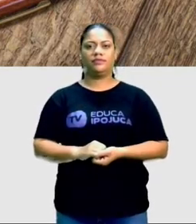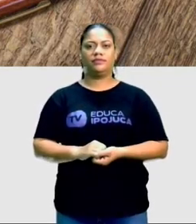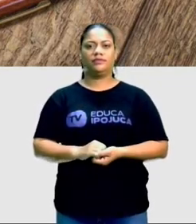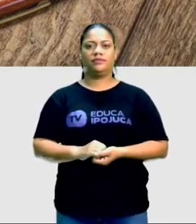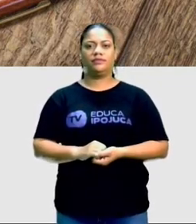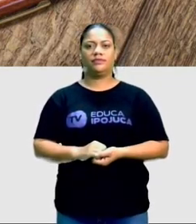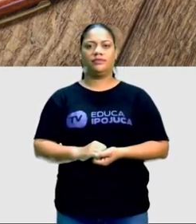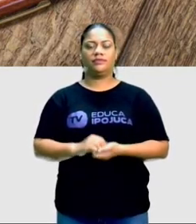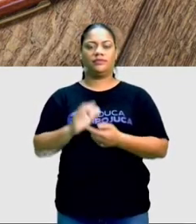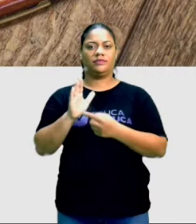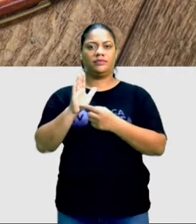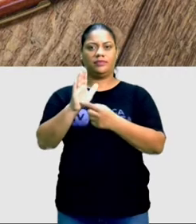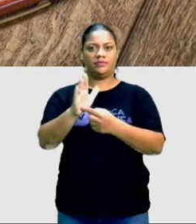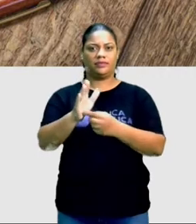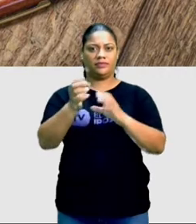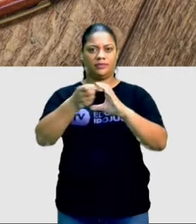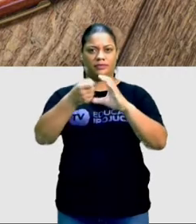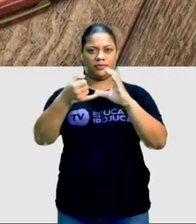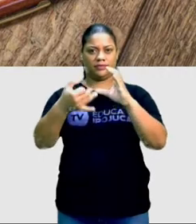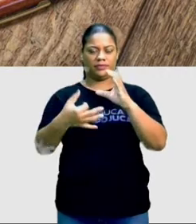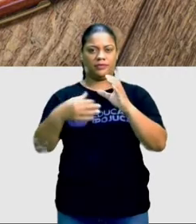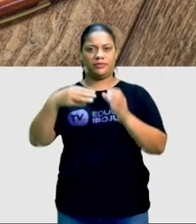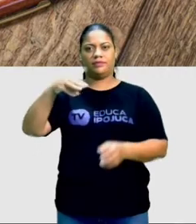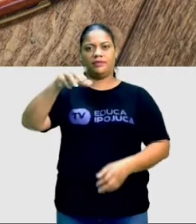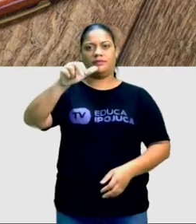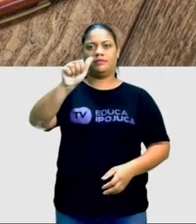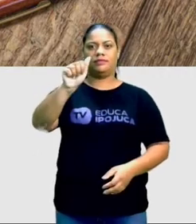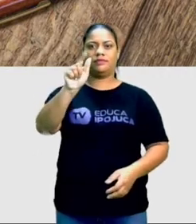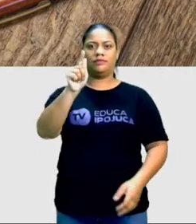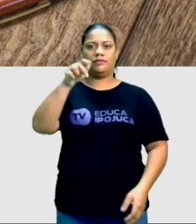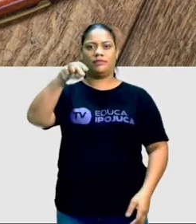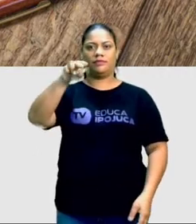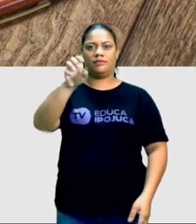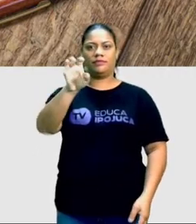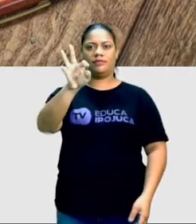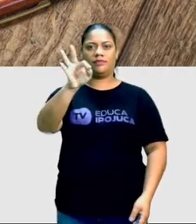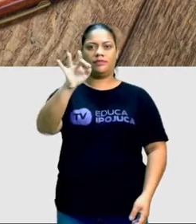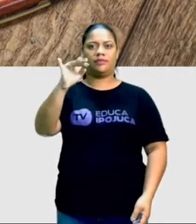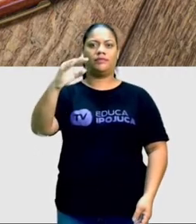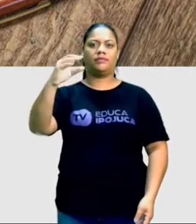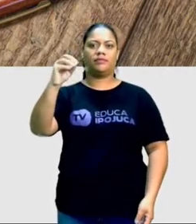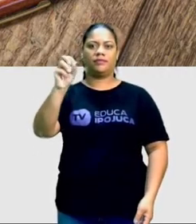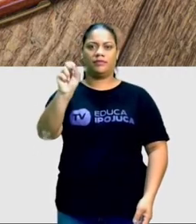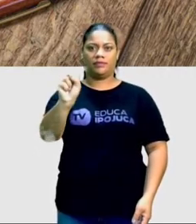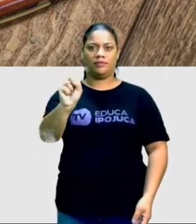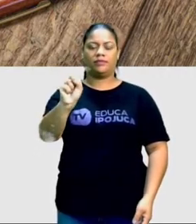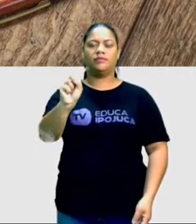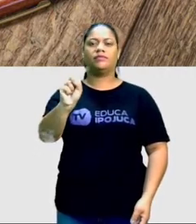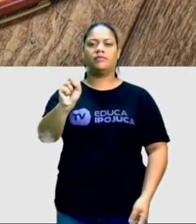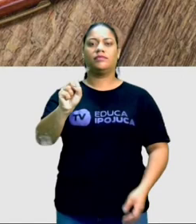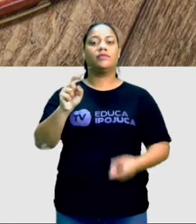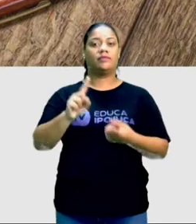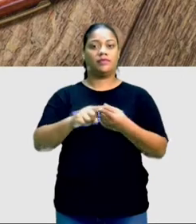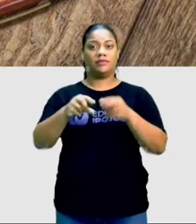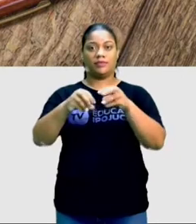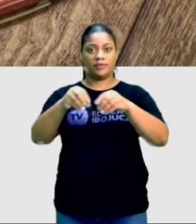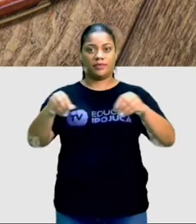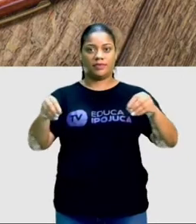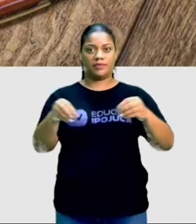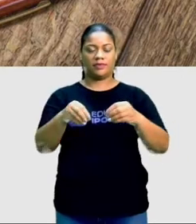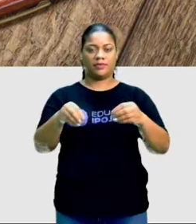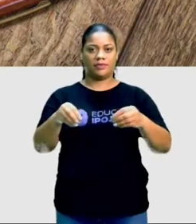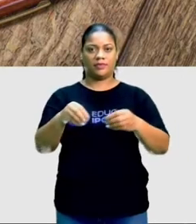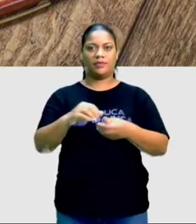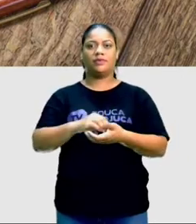Essa configuração das propriedades magnéticas dos materiais ferromagnéticos e do campo magnético terrestre. A